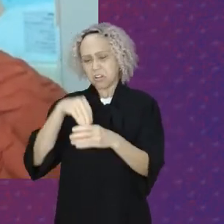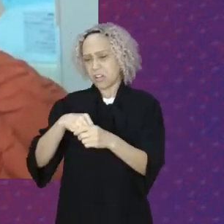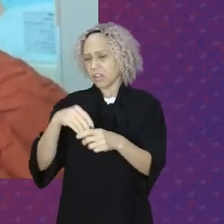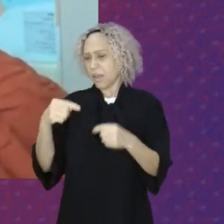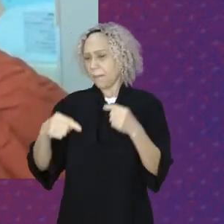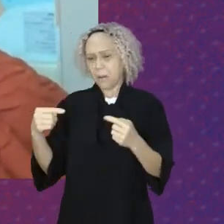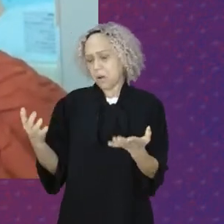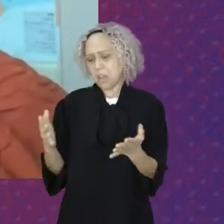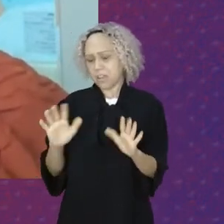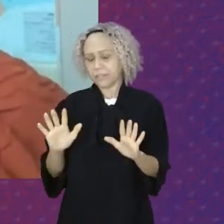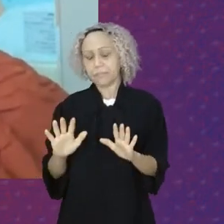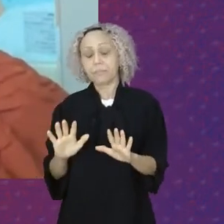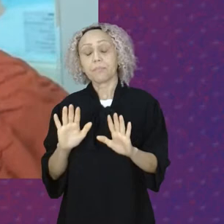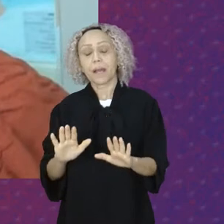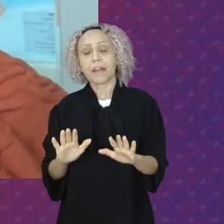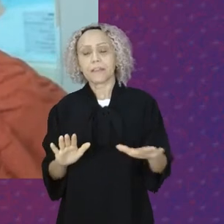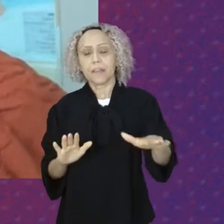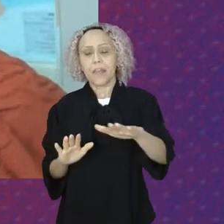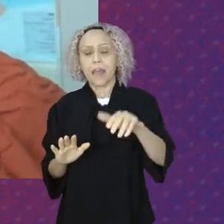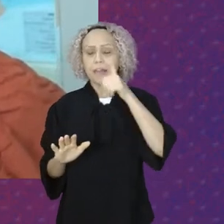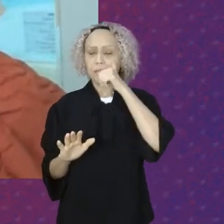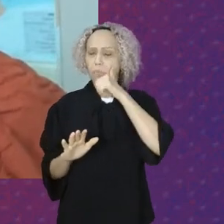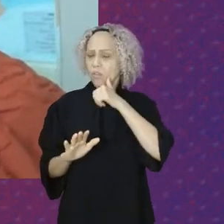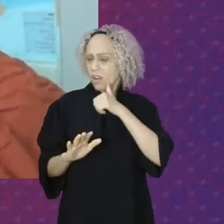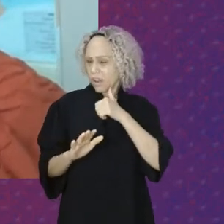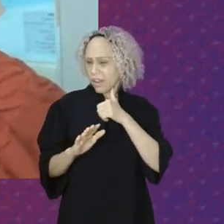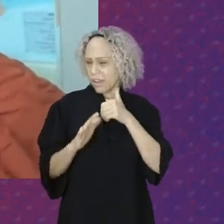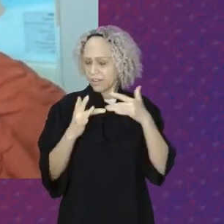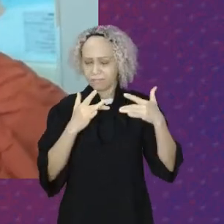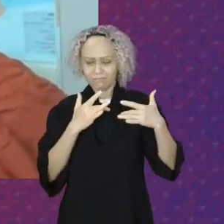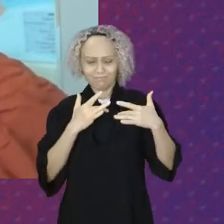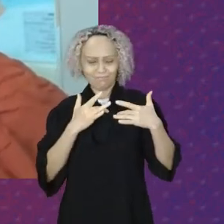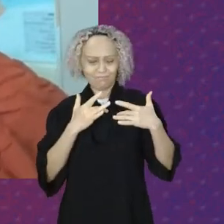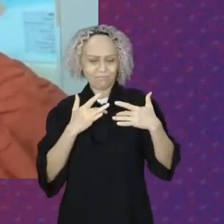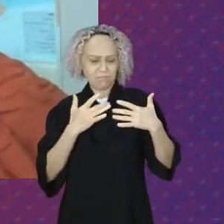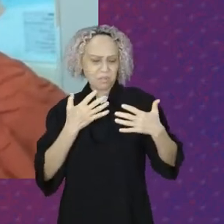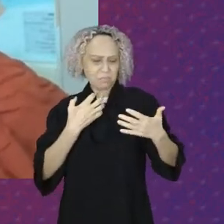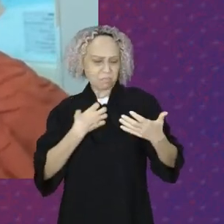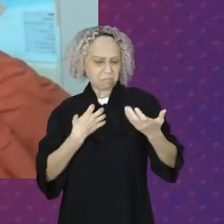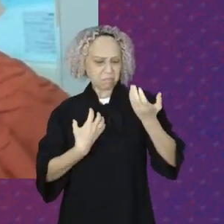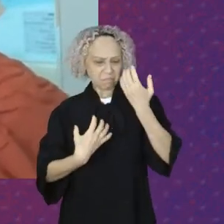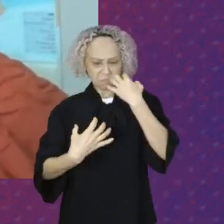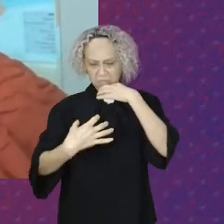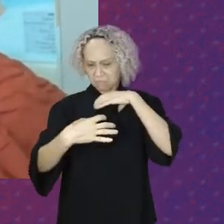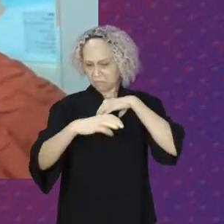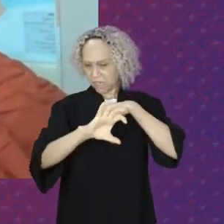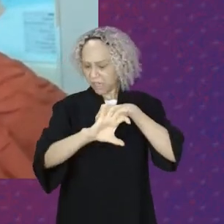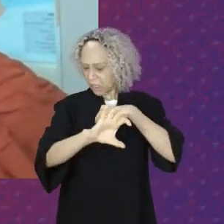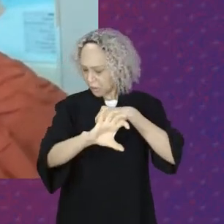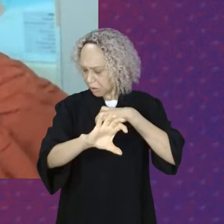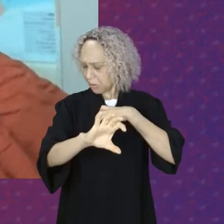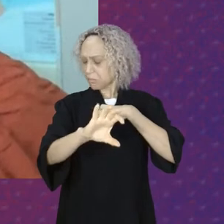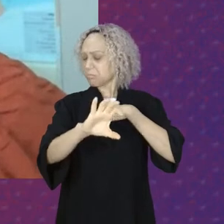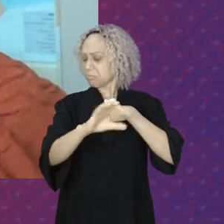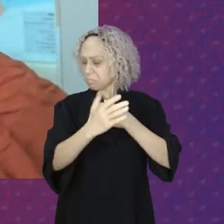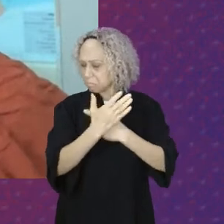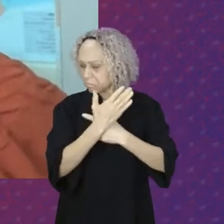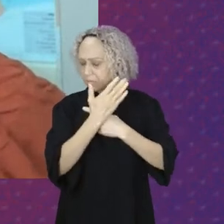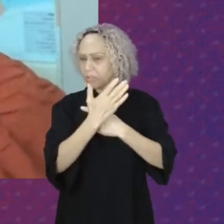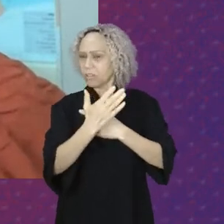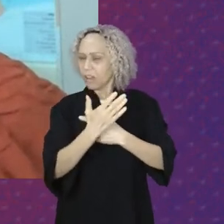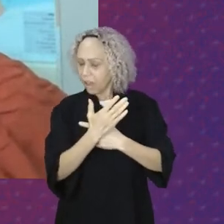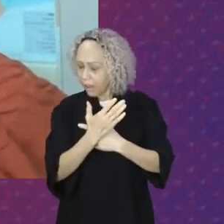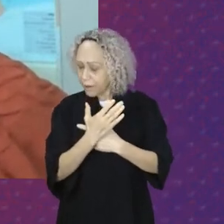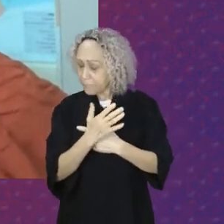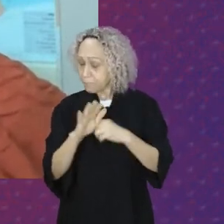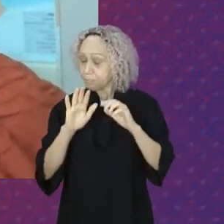muitas orações, muito de todas as religiões, muito acolhimento. E eu começo dizendo para vocês que lugar de